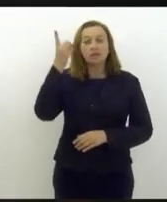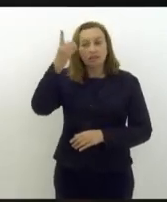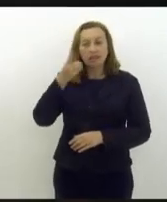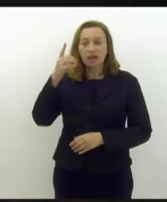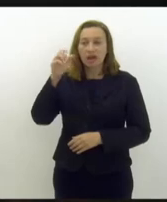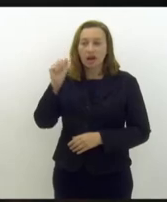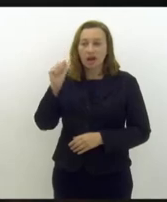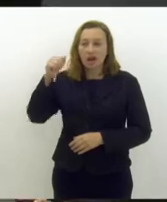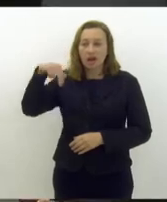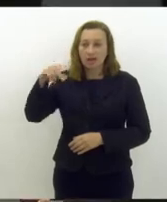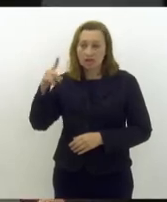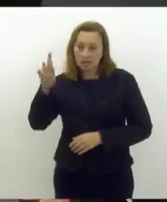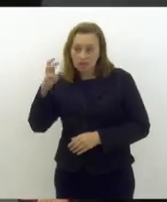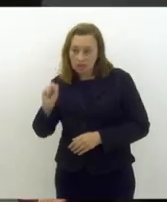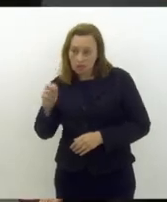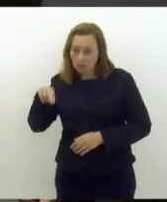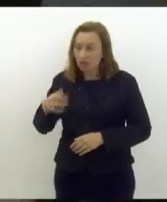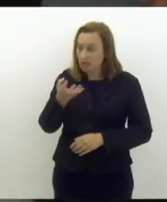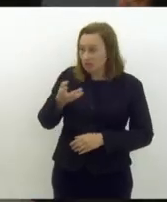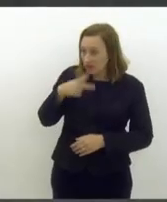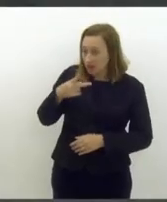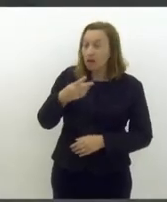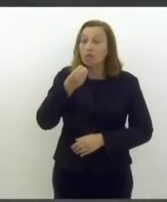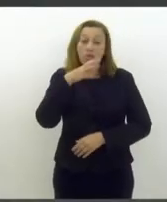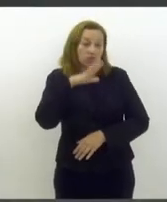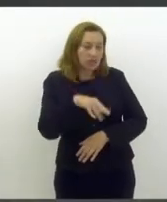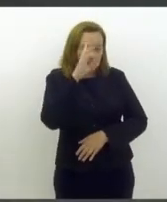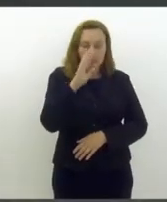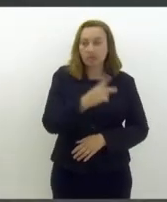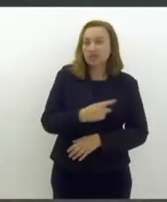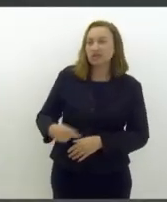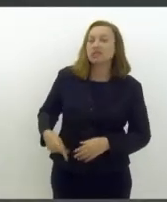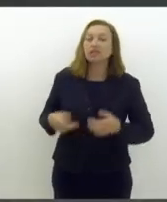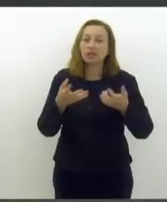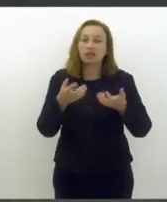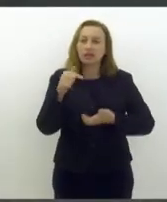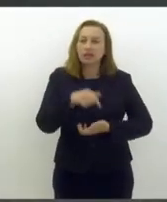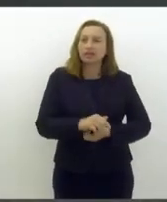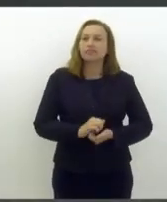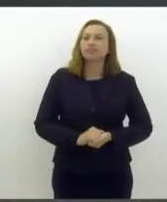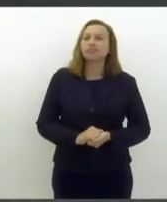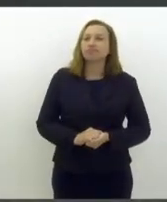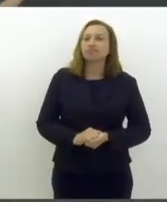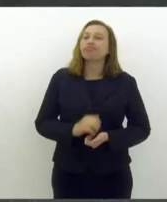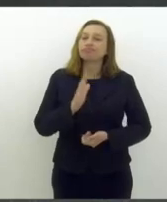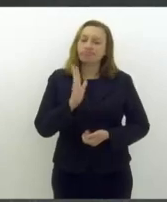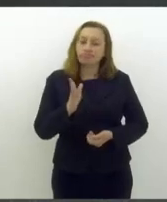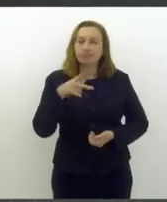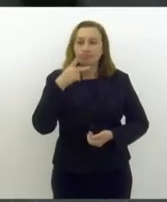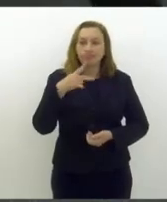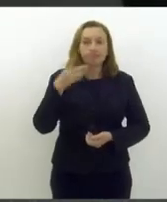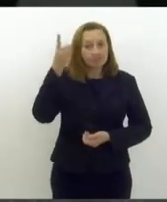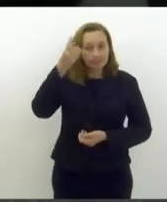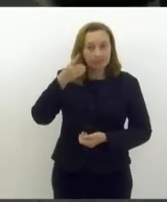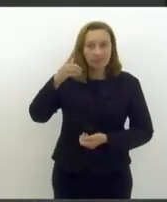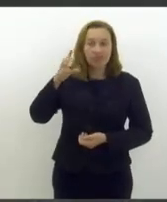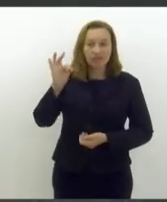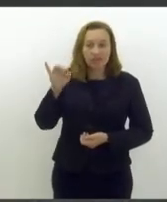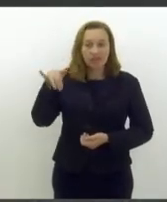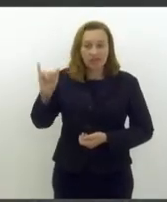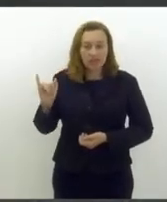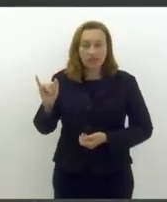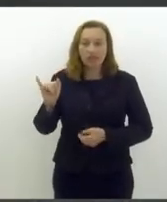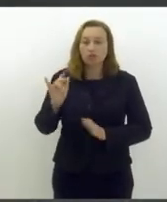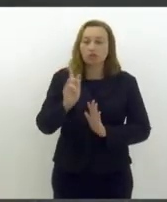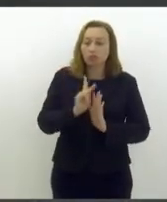o uso da palavra vontade Presidente Boa tarde é primeiro eu quero que já falei com deputado Tande Vieira a respeito do